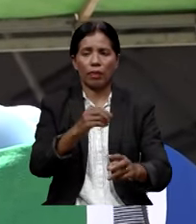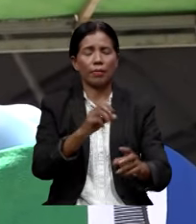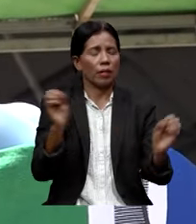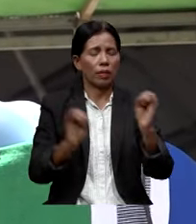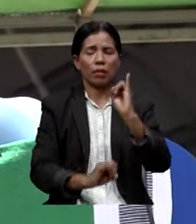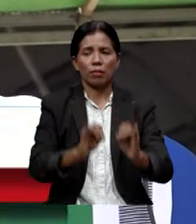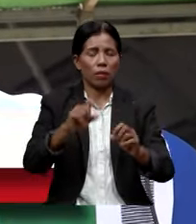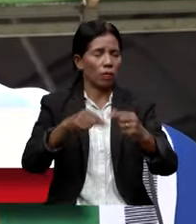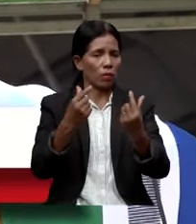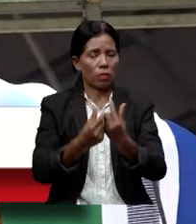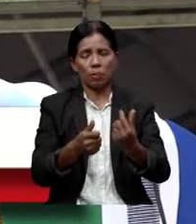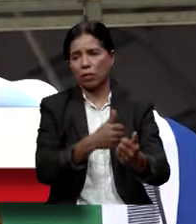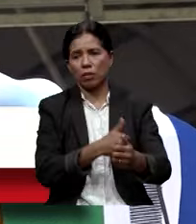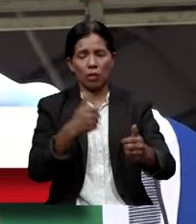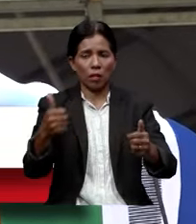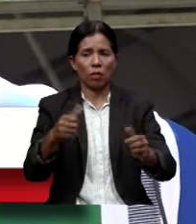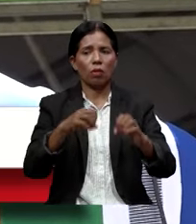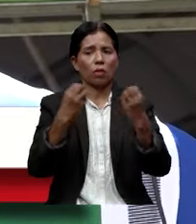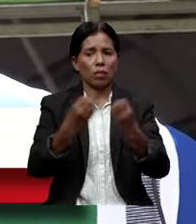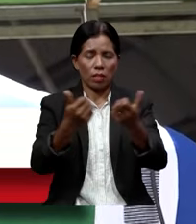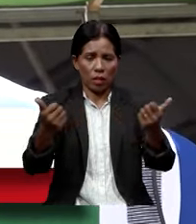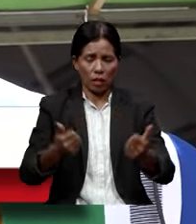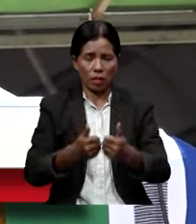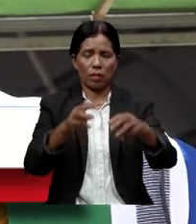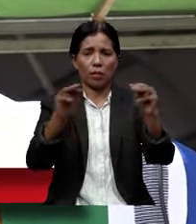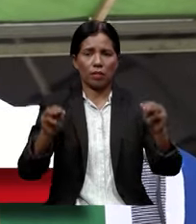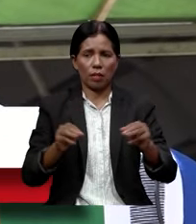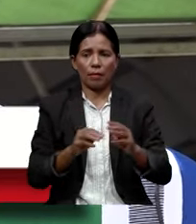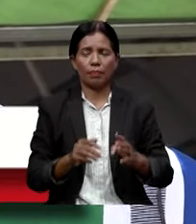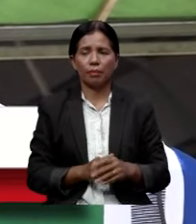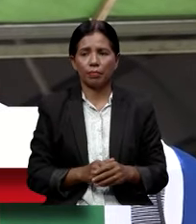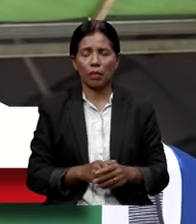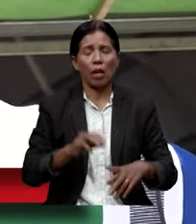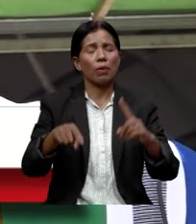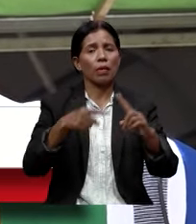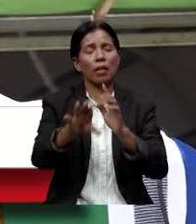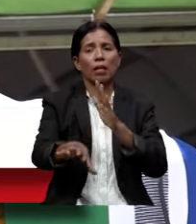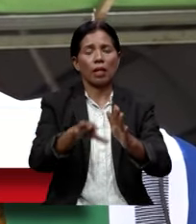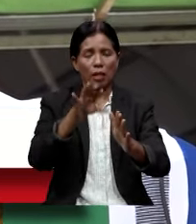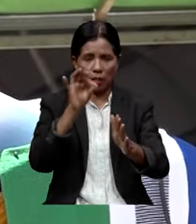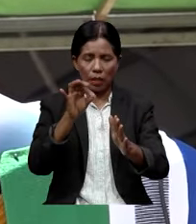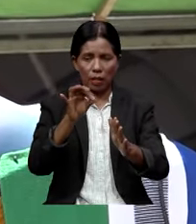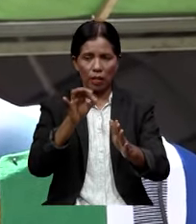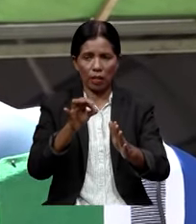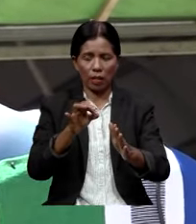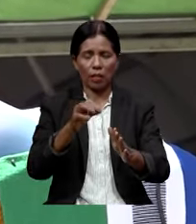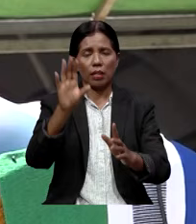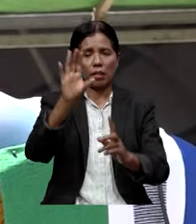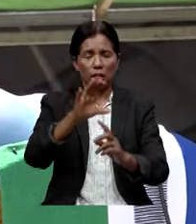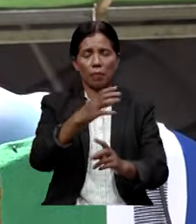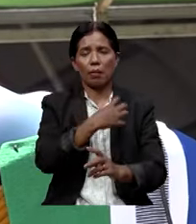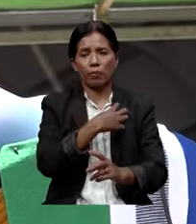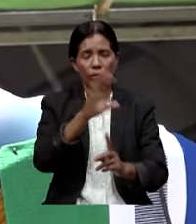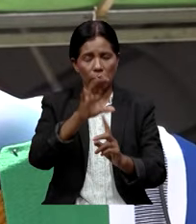ka grupo partidário ruma ka organização arte marcial. Ba hira reta ma comanda maka comete ha haluk sira